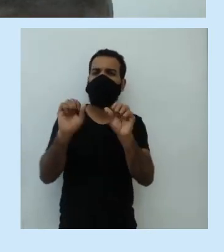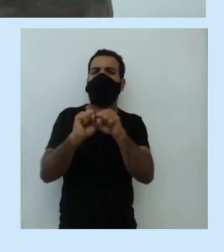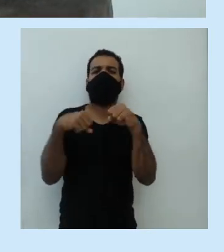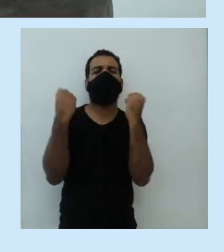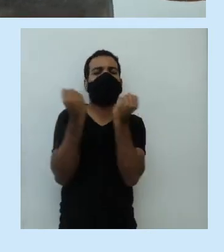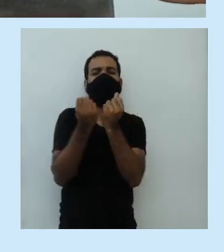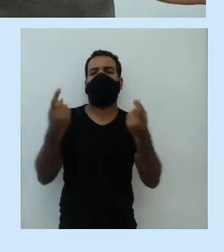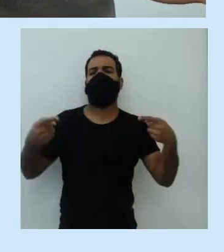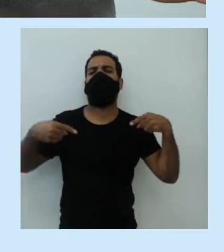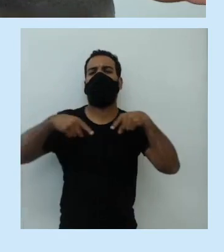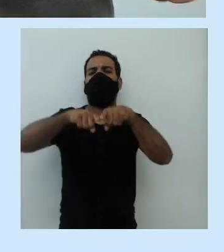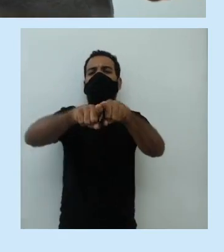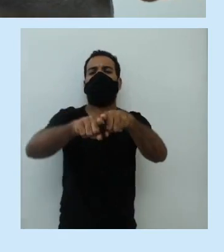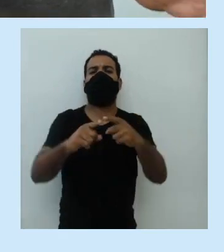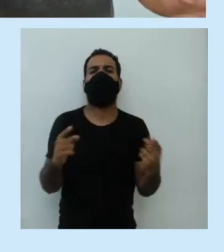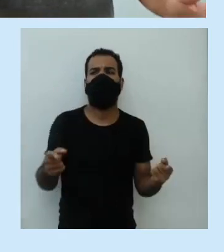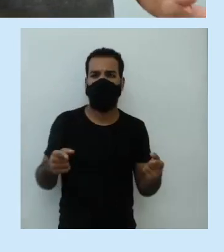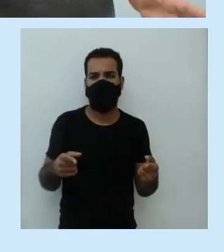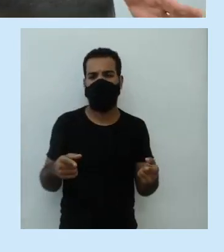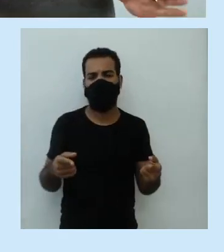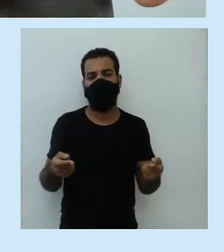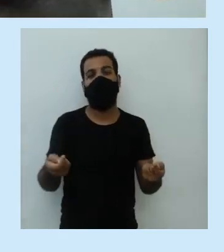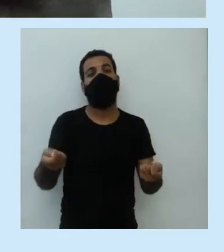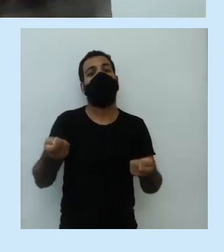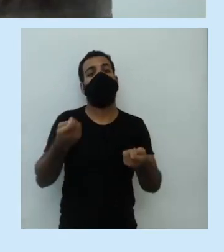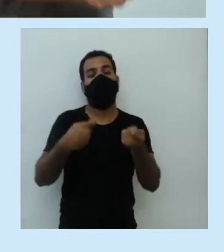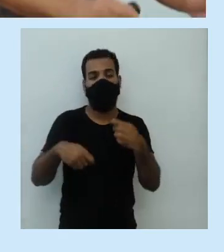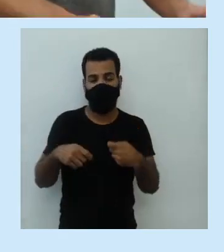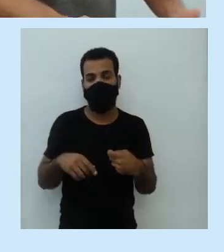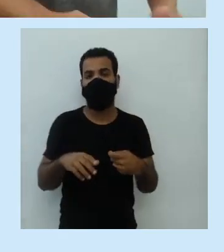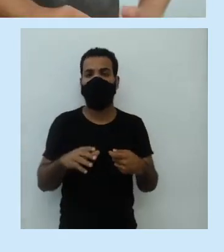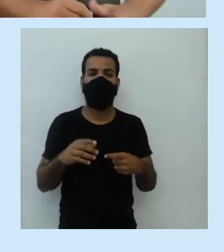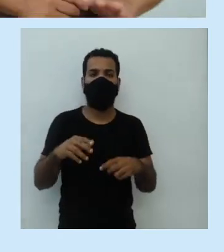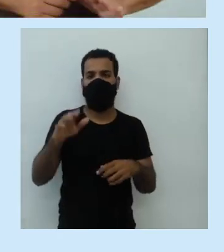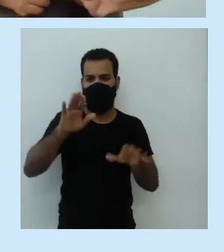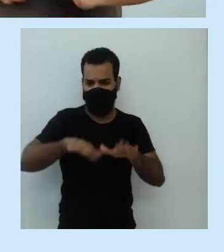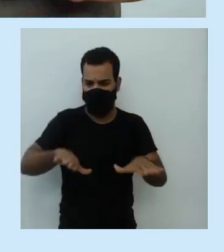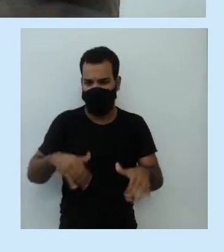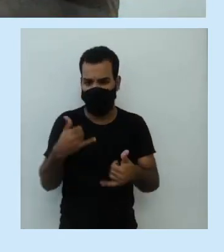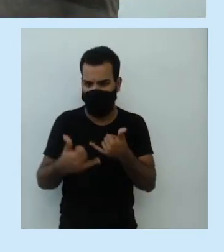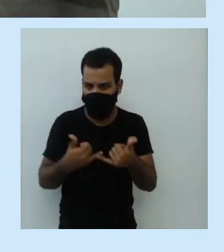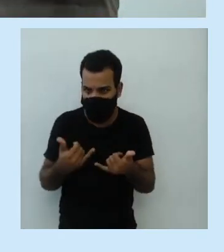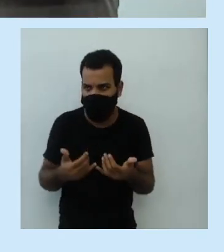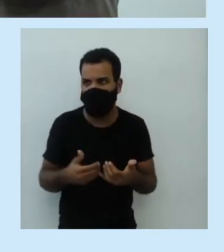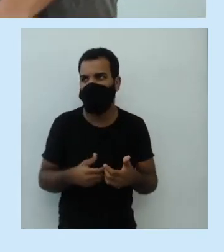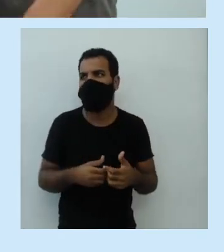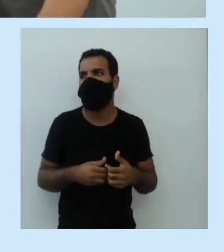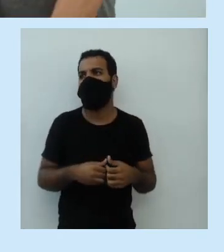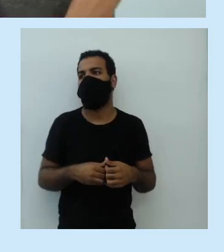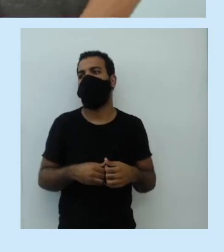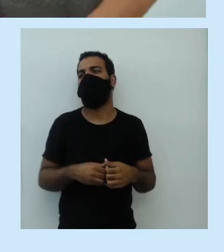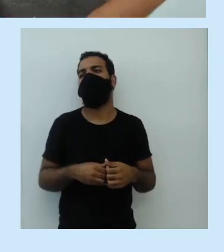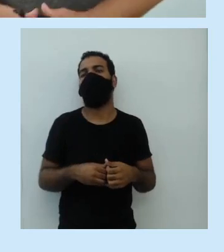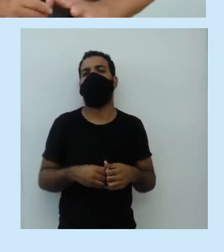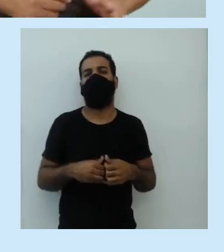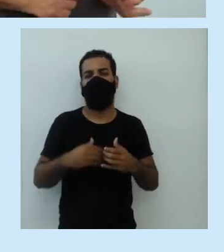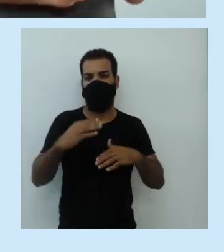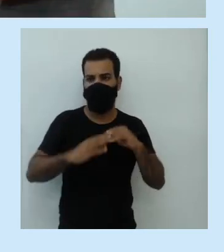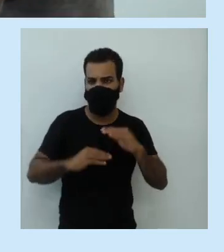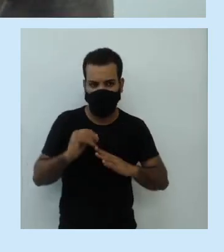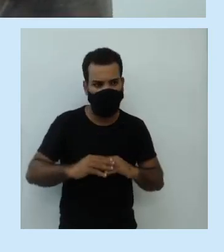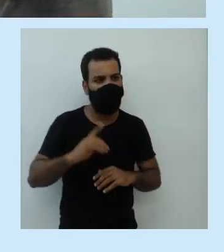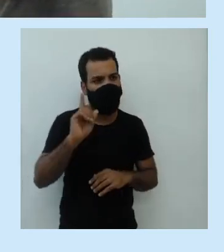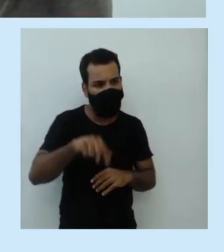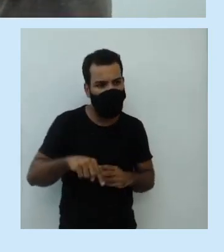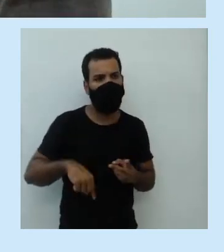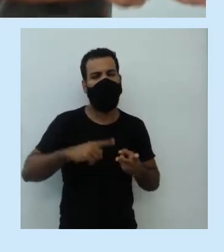sociedade de vários nichos. Econômico, é a questão recreativa, é a questão